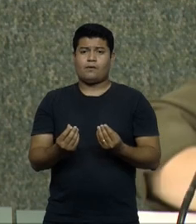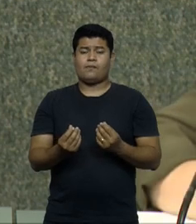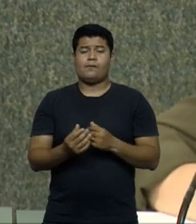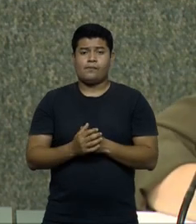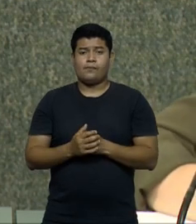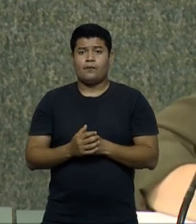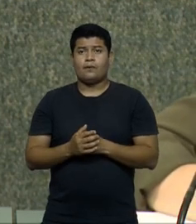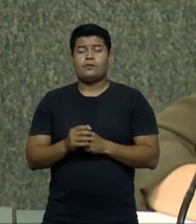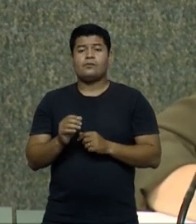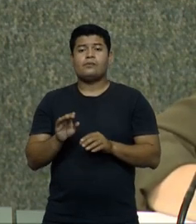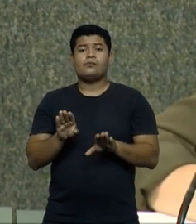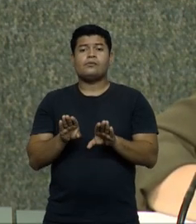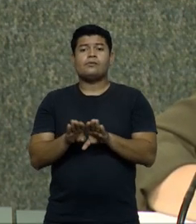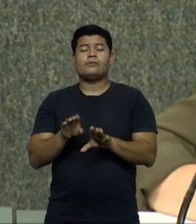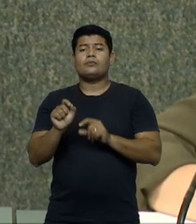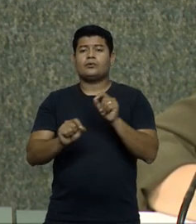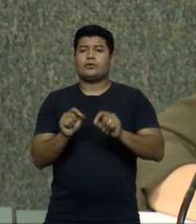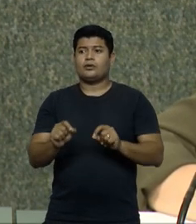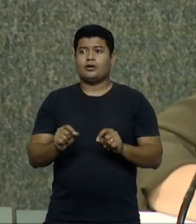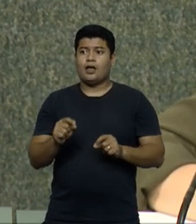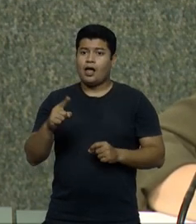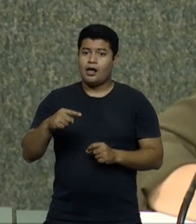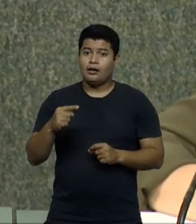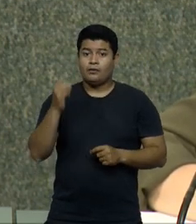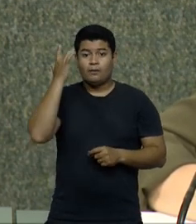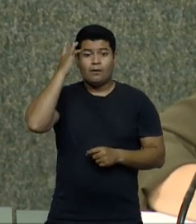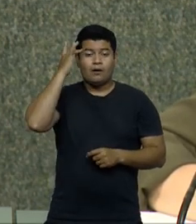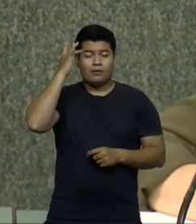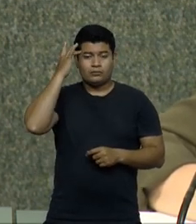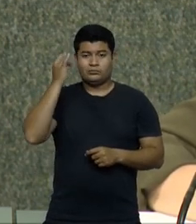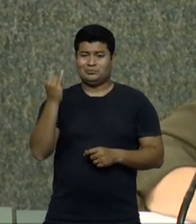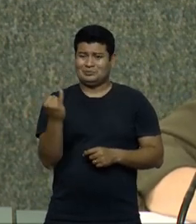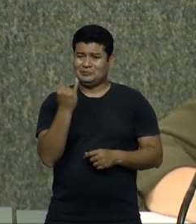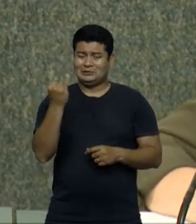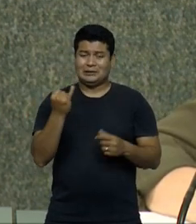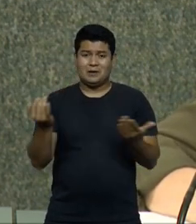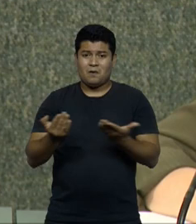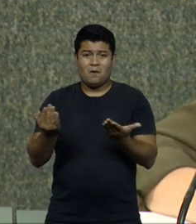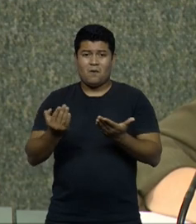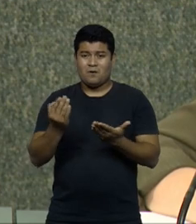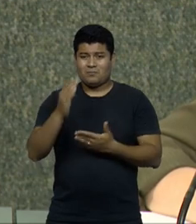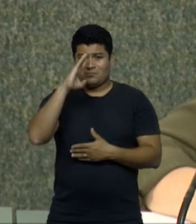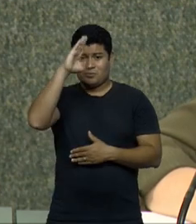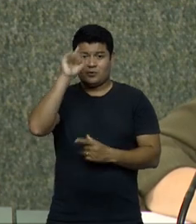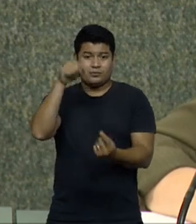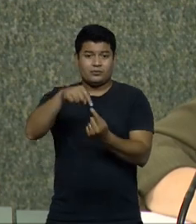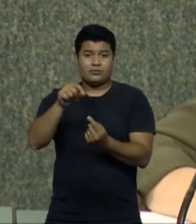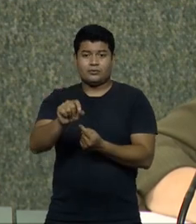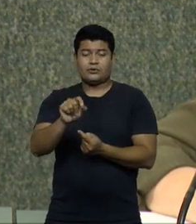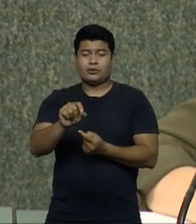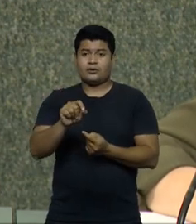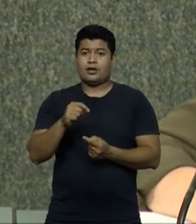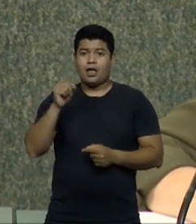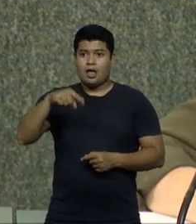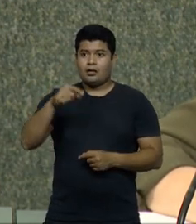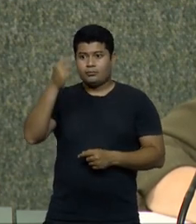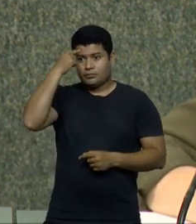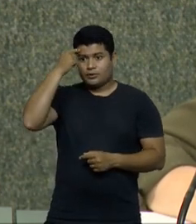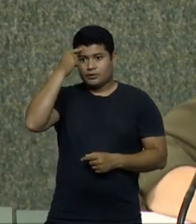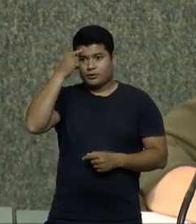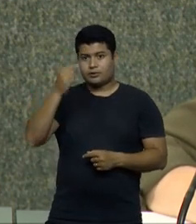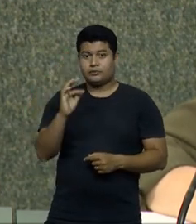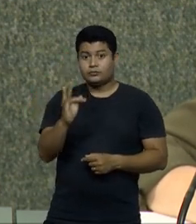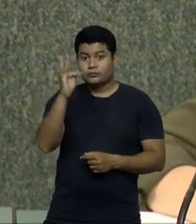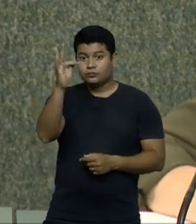e acho que esse algo grande Ponto Central dessa nossa audiência pública e pensar prospectivamente né e